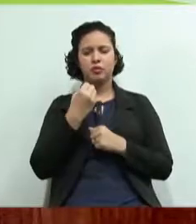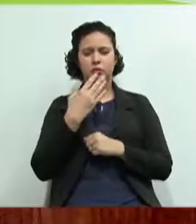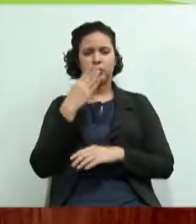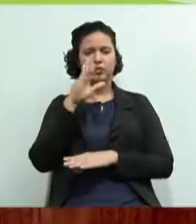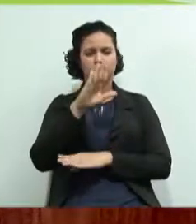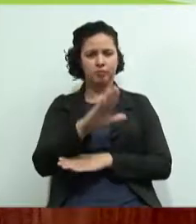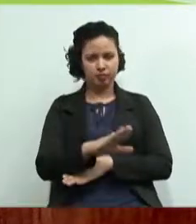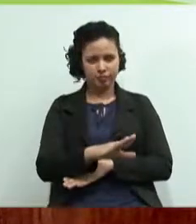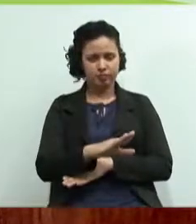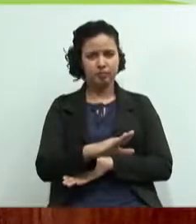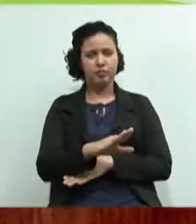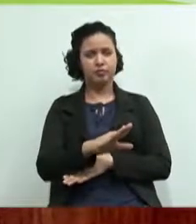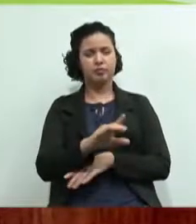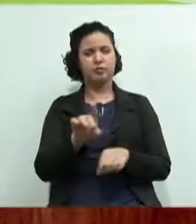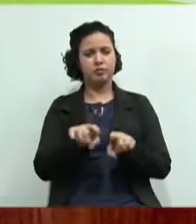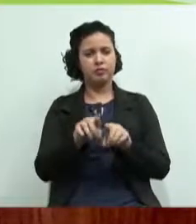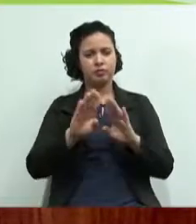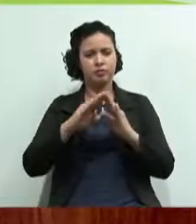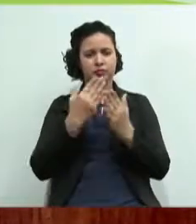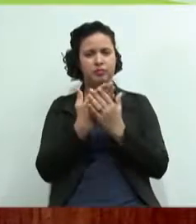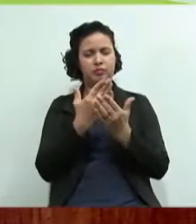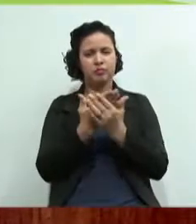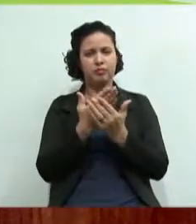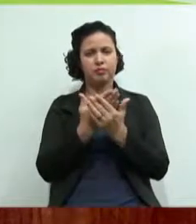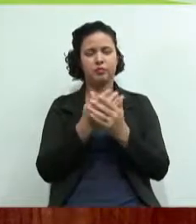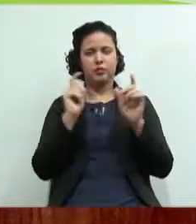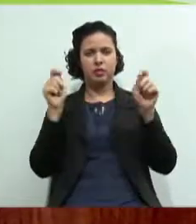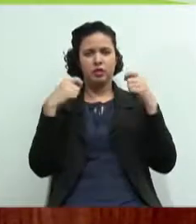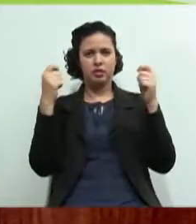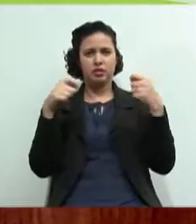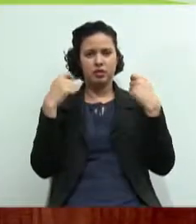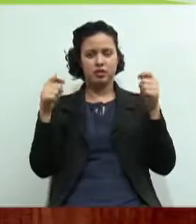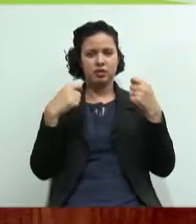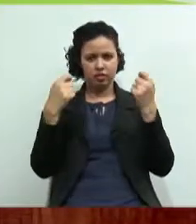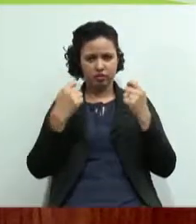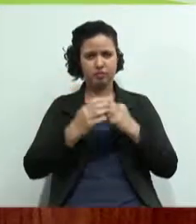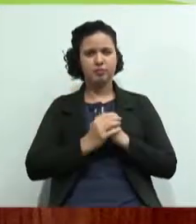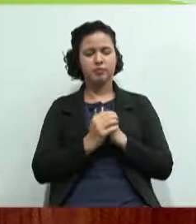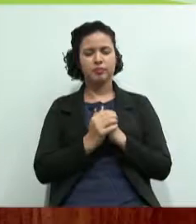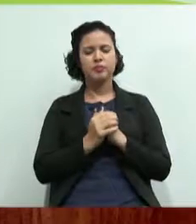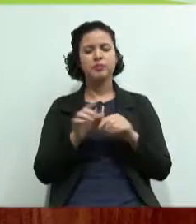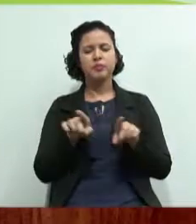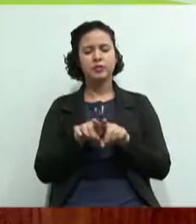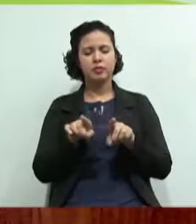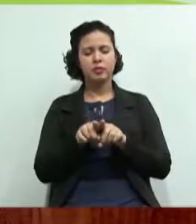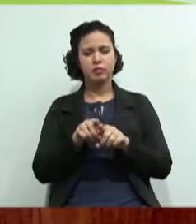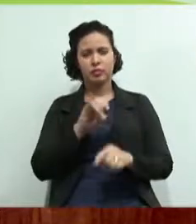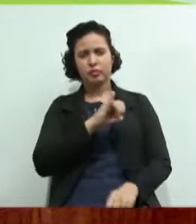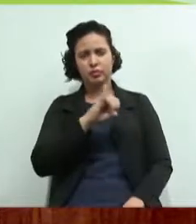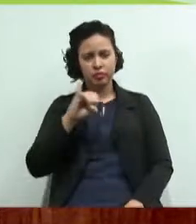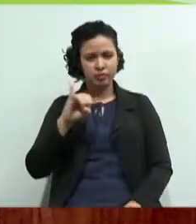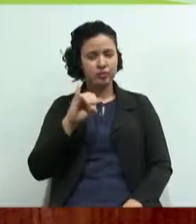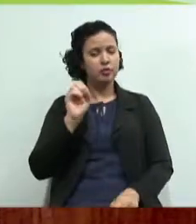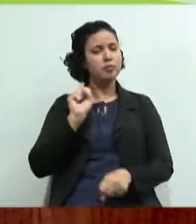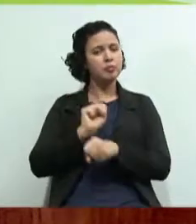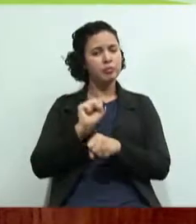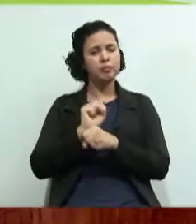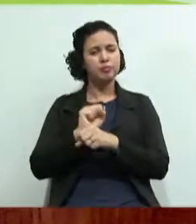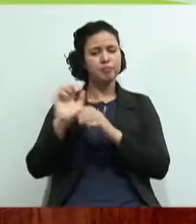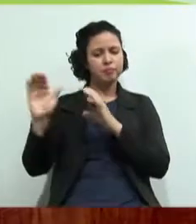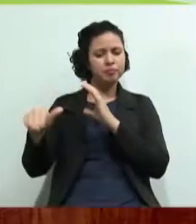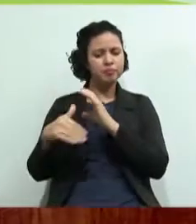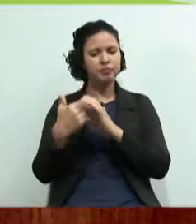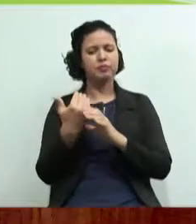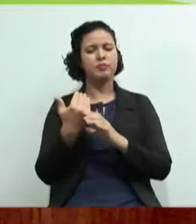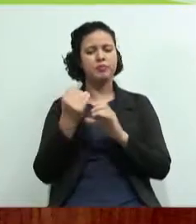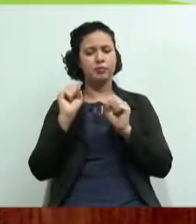aqui, da Escola Arco-Íris. Ariquemes, boa tarde a vocês. E quem não mandou um alô, por favor, estamos aguardando e